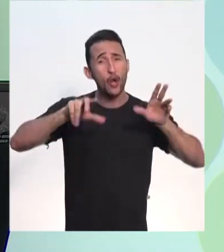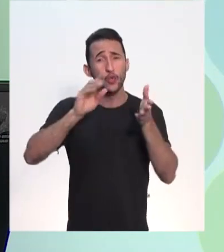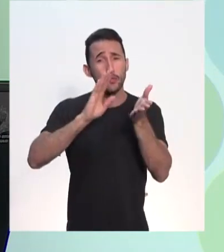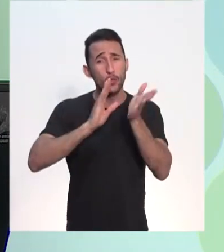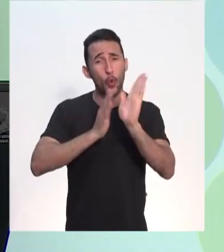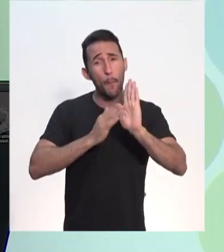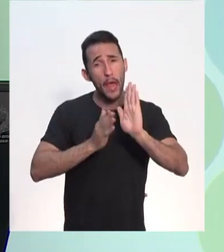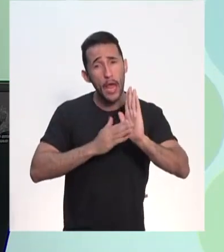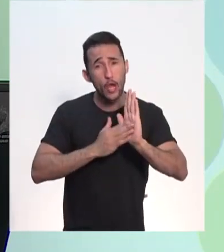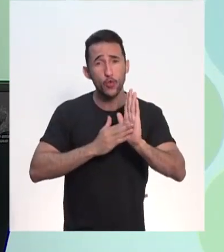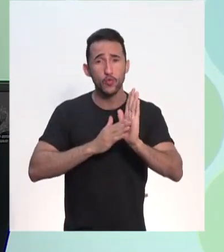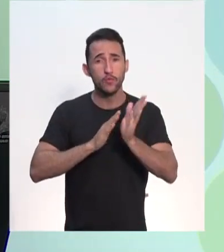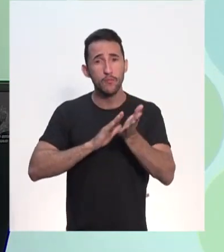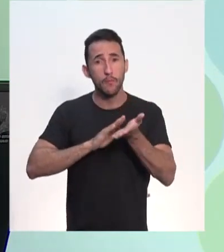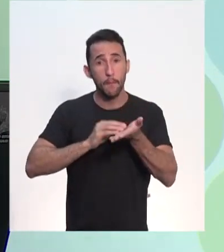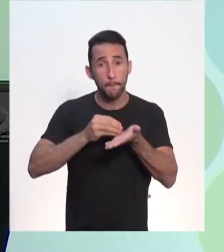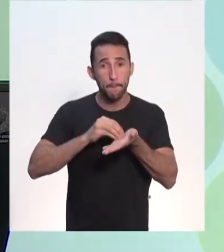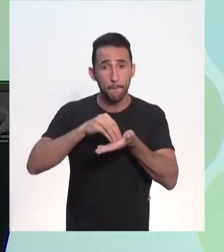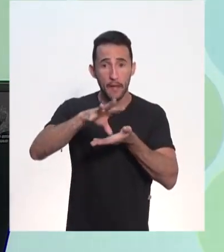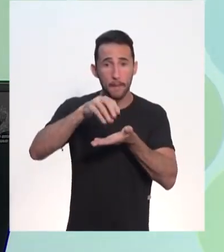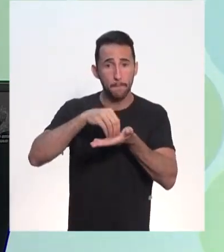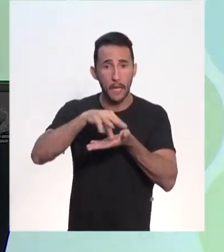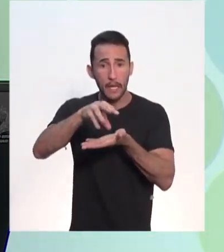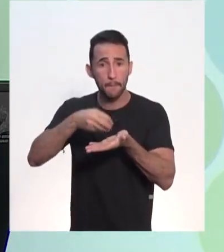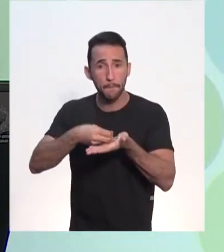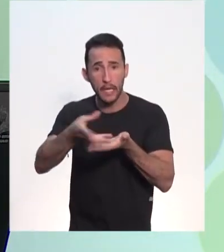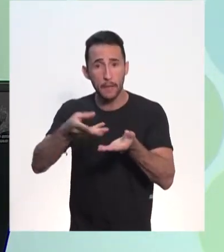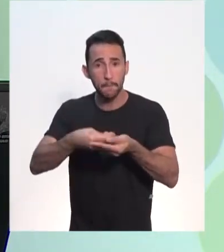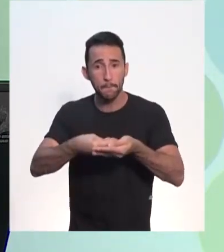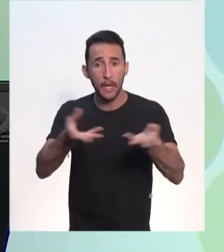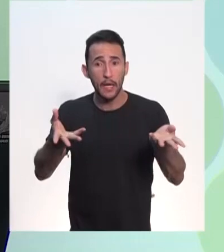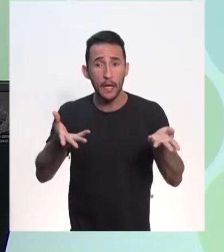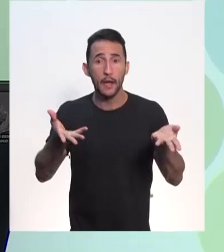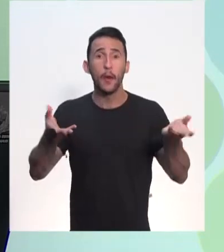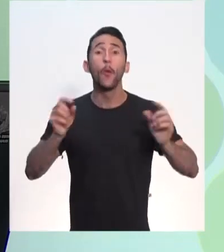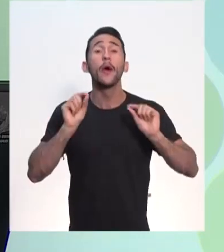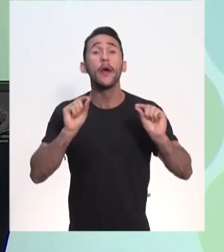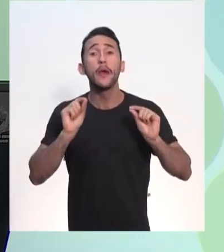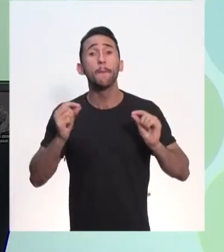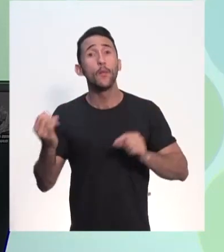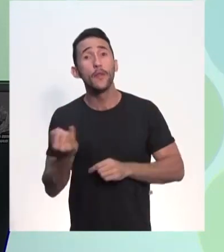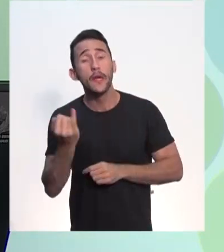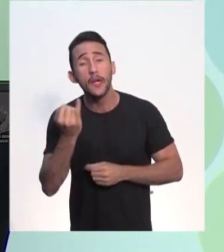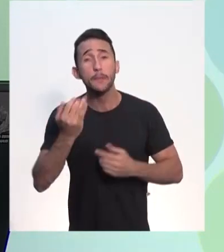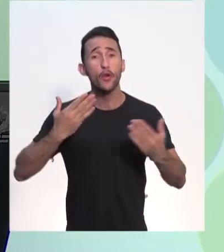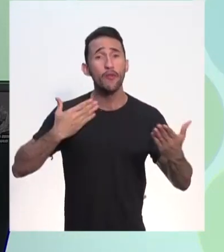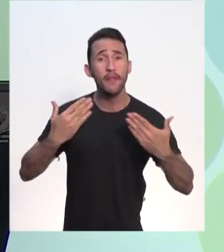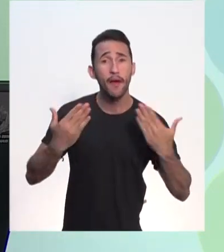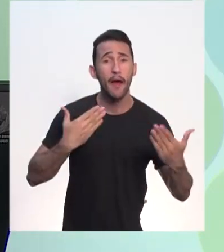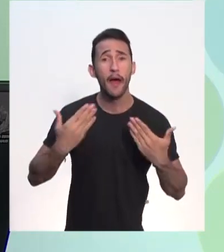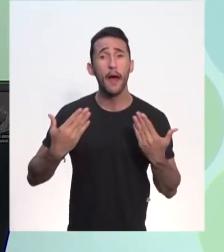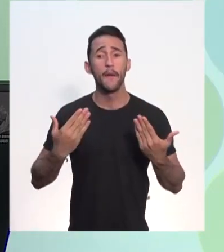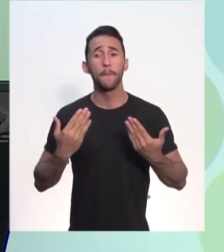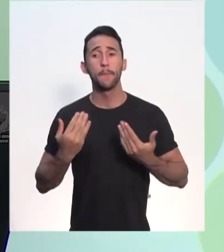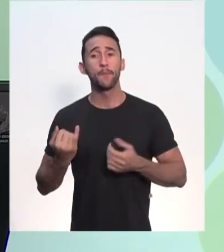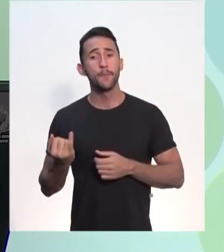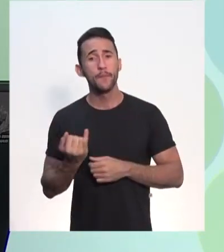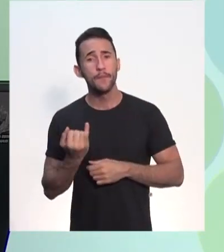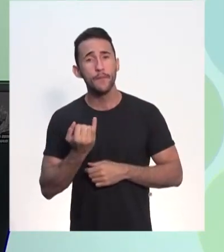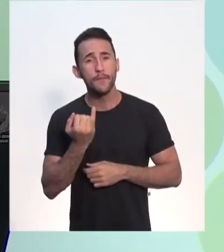a semana passada. Nós tivemos várias apresentações, nós tivemos várias pessoas aqui